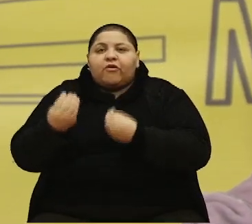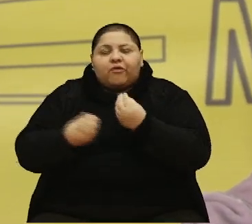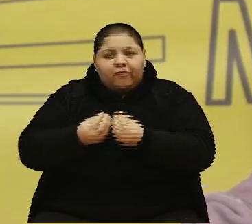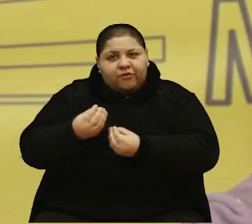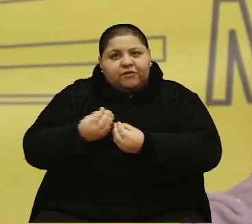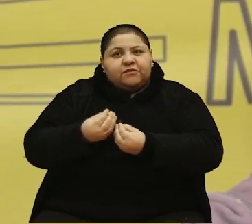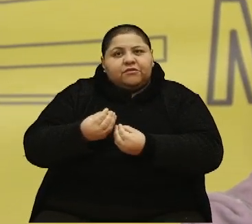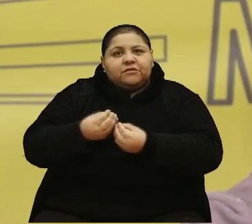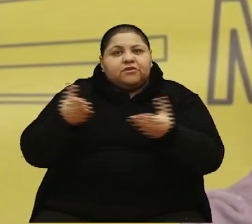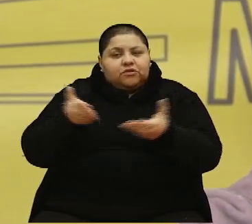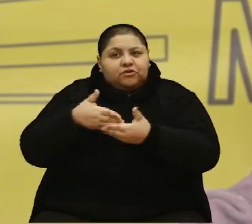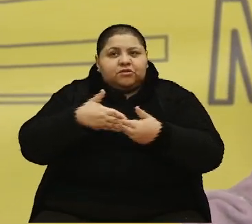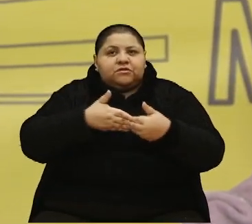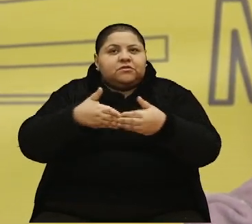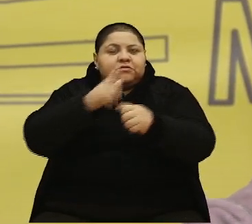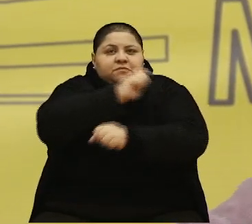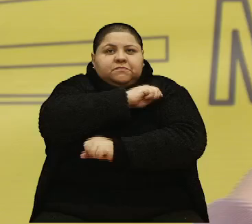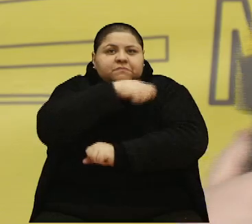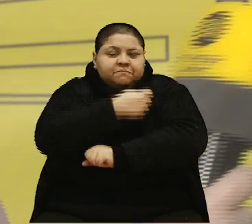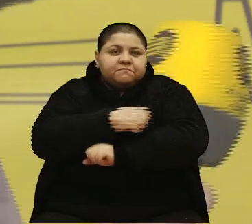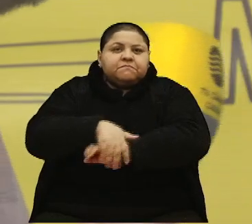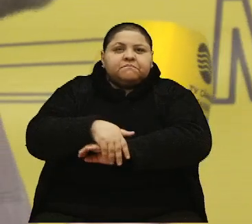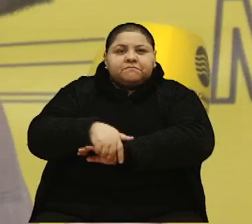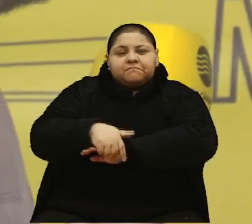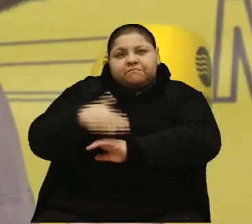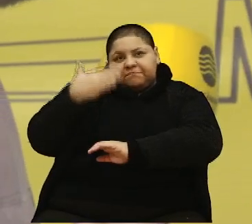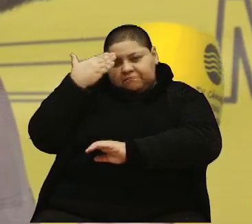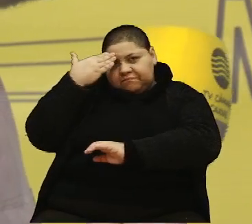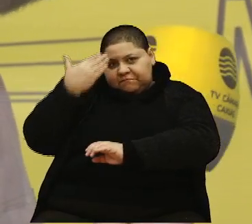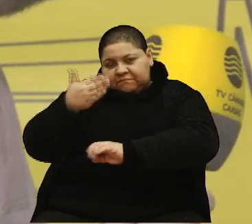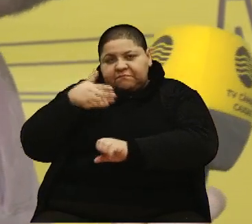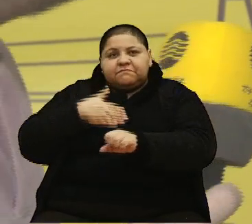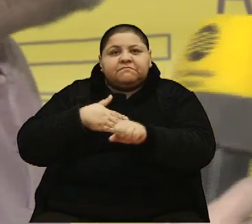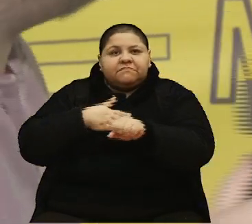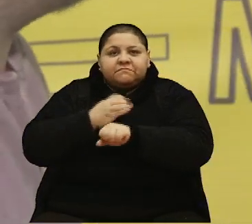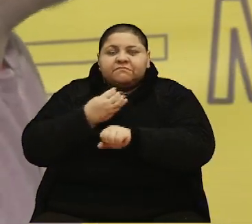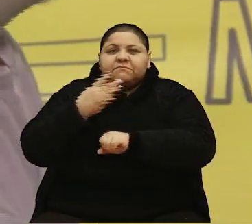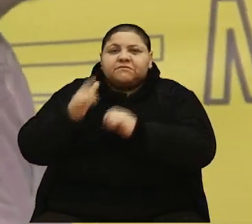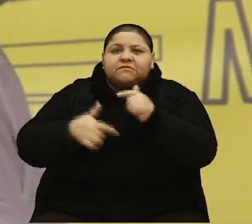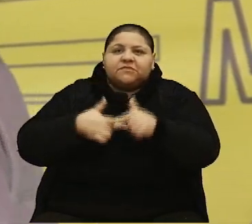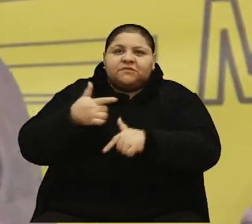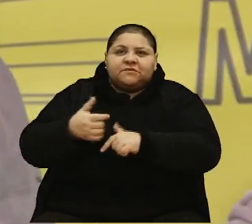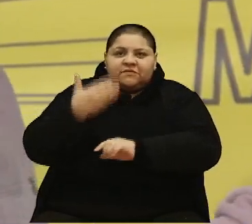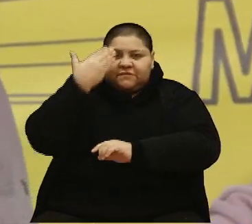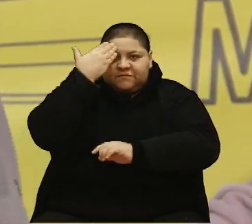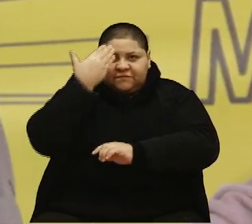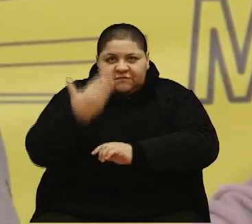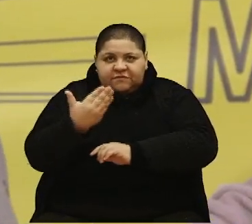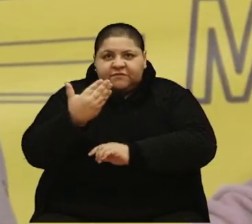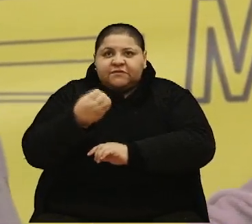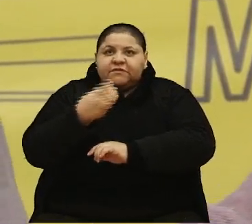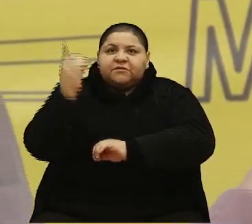certeza estaremos acompanhando e fiscalizando. Vereadora, obrigado pela participação, um bom trabalho. Muito obrigado, um bom dia a todos.